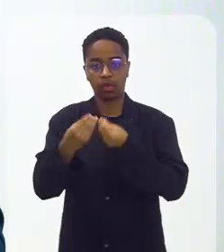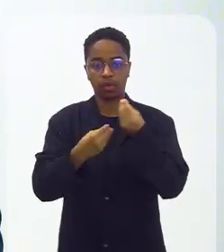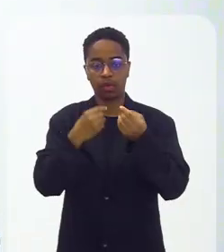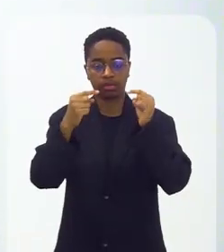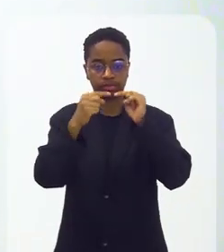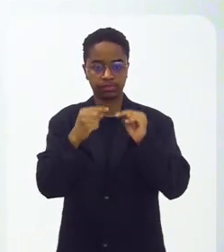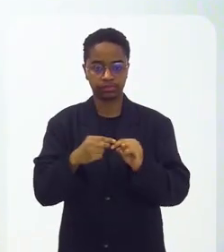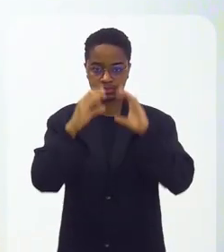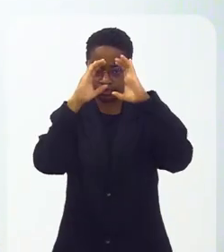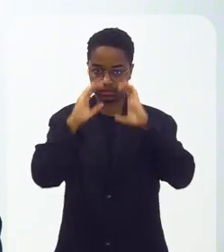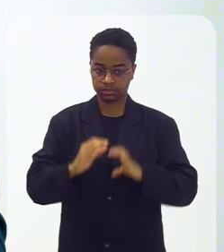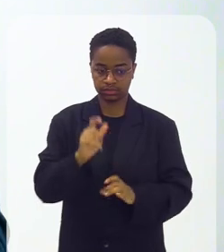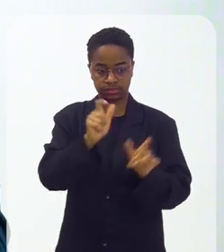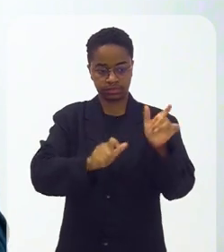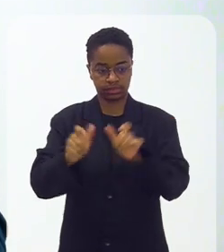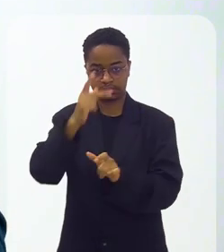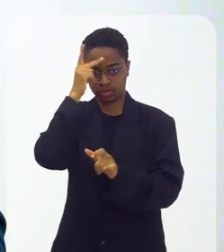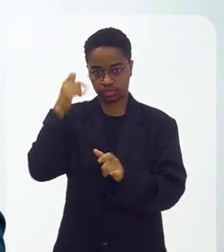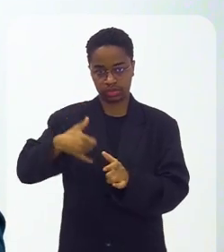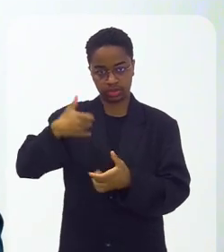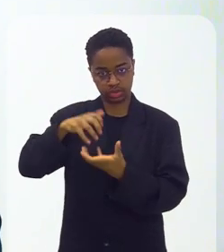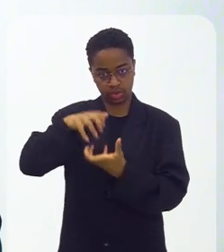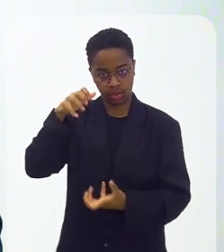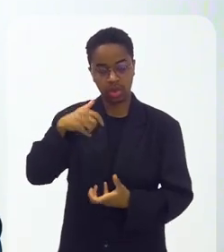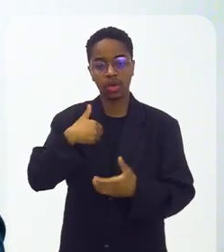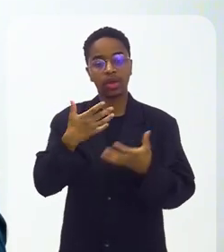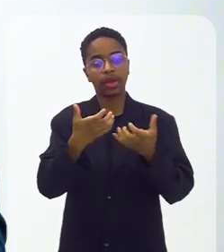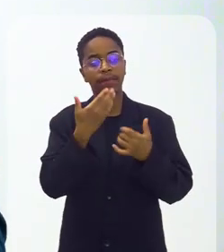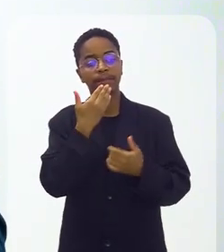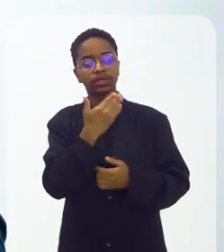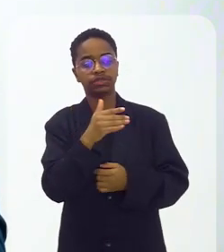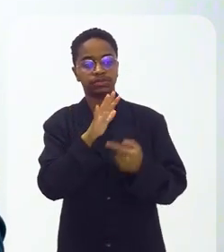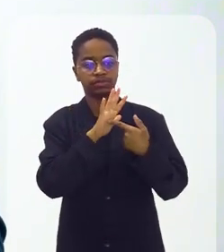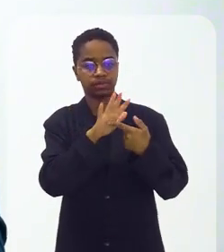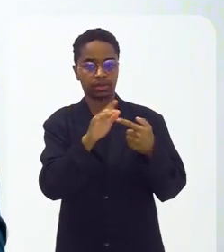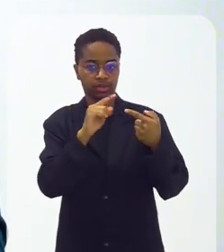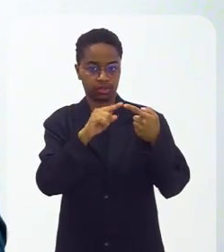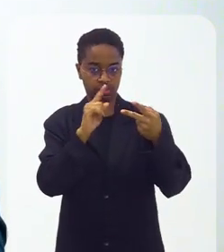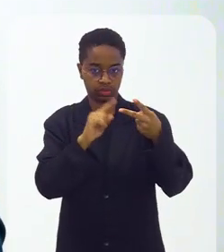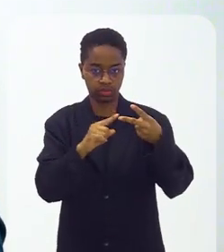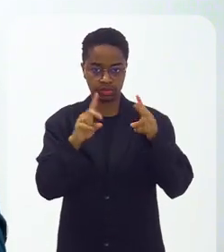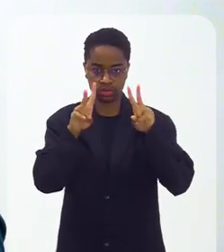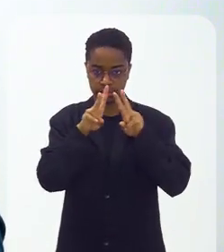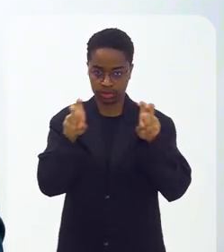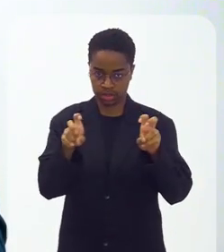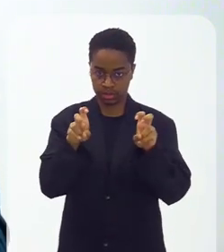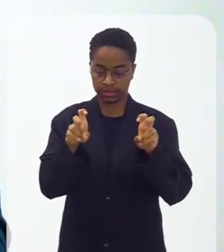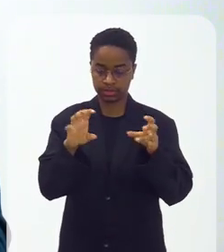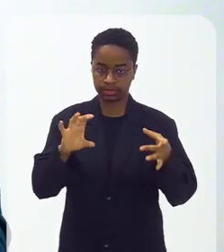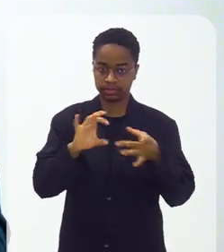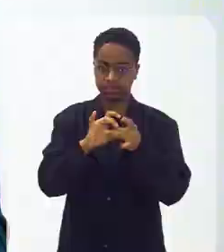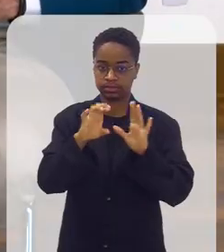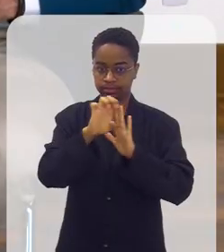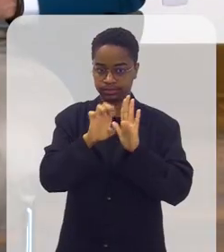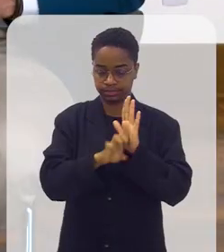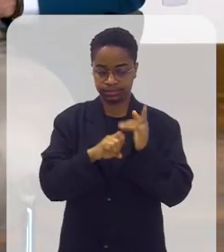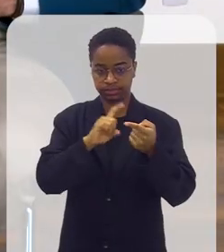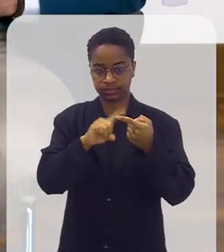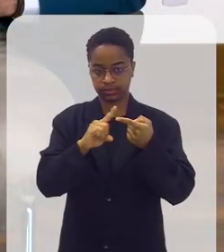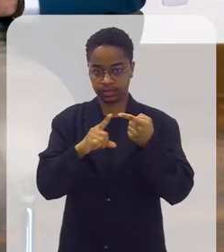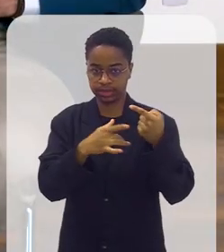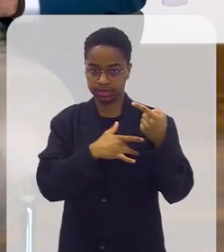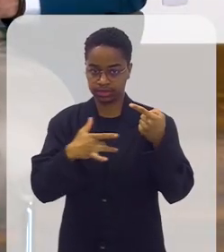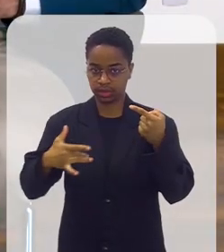idosa. Deputada, queria que trouxesse para nós aqui dois temas relacionados ao Estatuto e ele assim o reconhece. Primeiro,